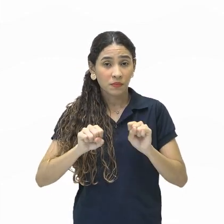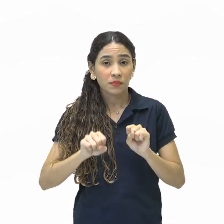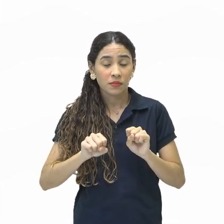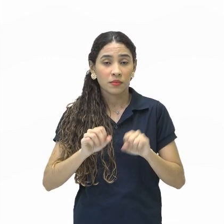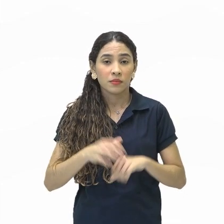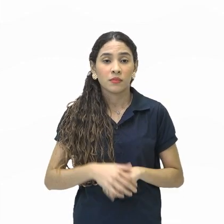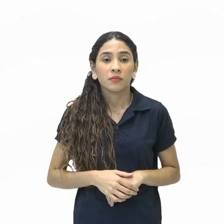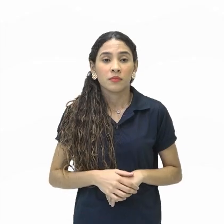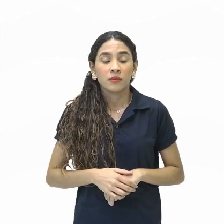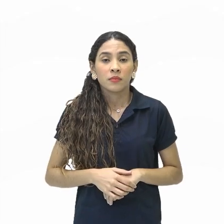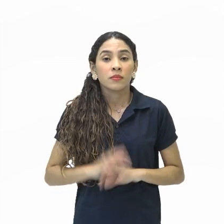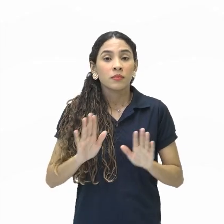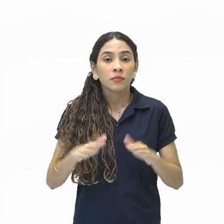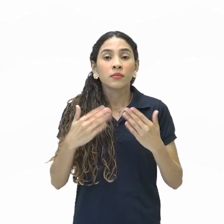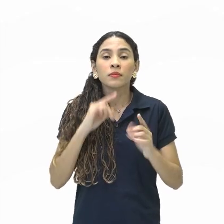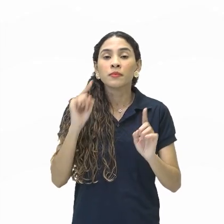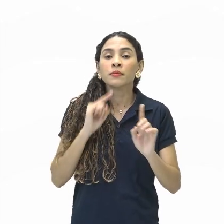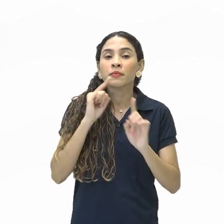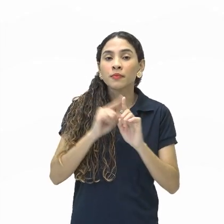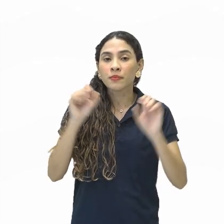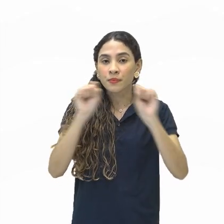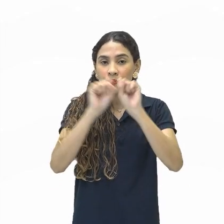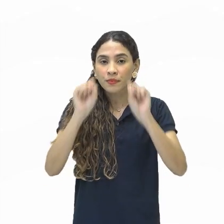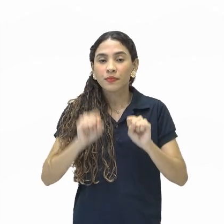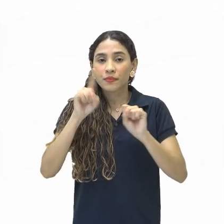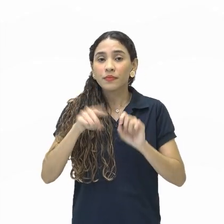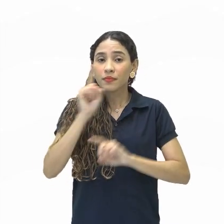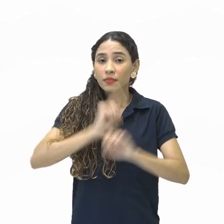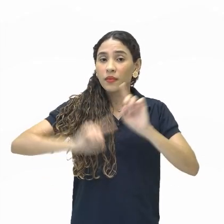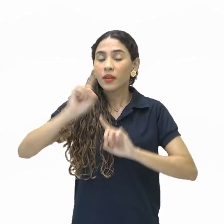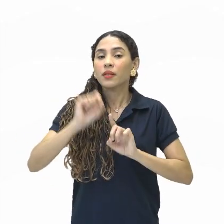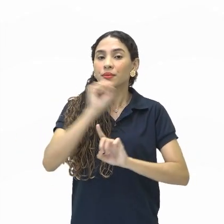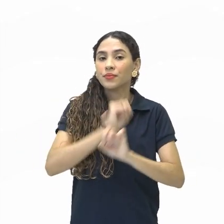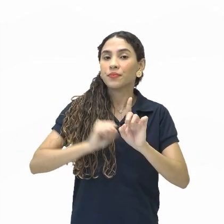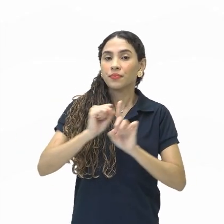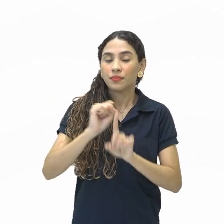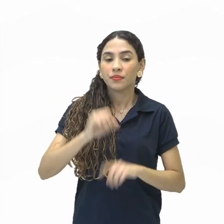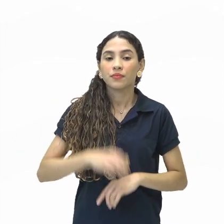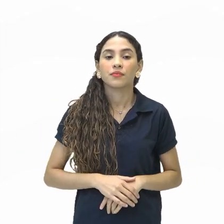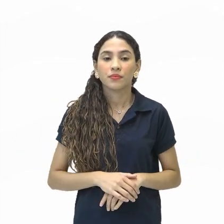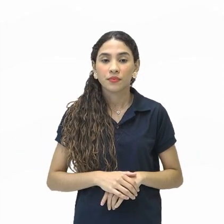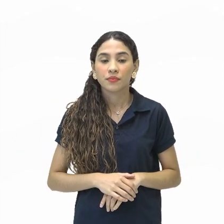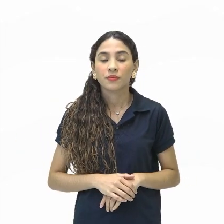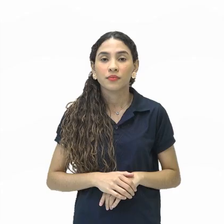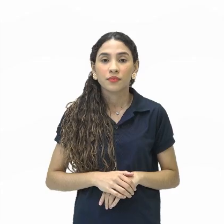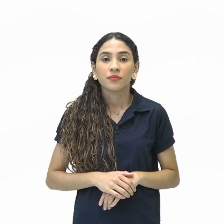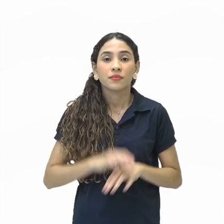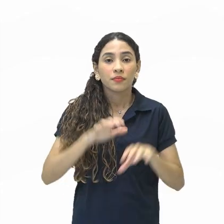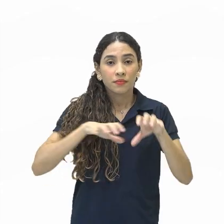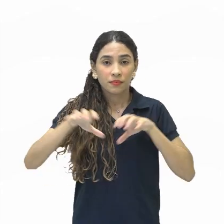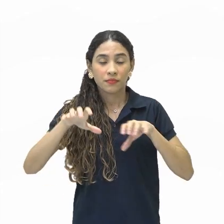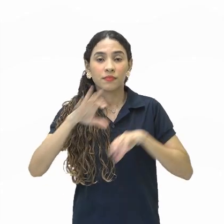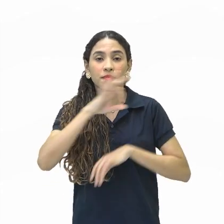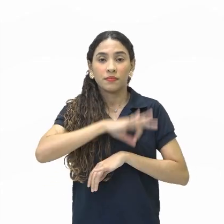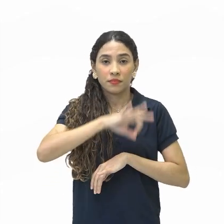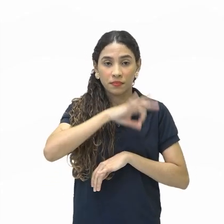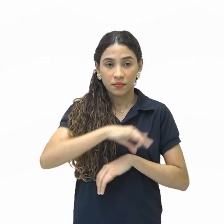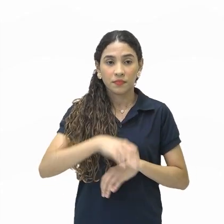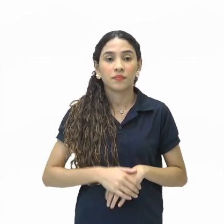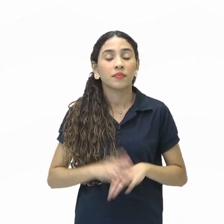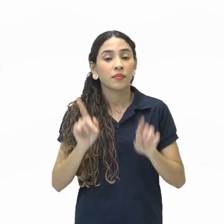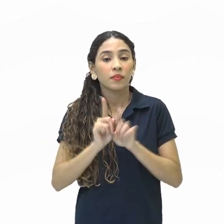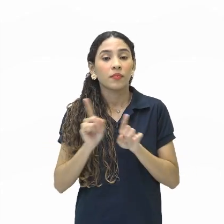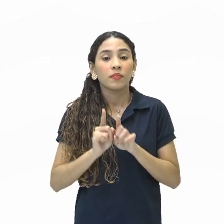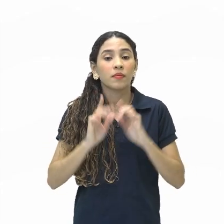dessas divisões. Então, o objetivo do sistema é a transformação da sociedade, a distribuição da renda